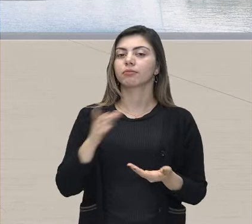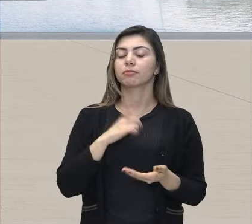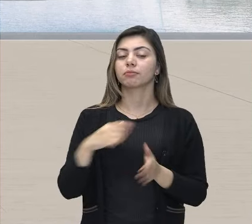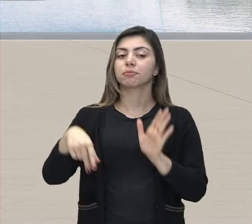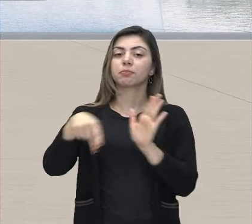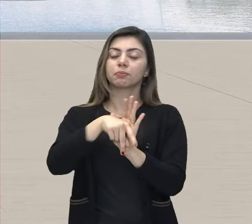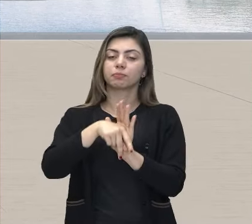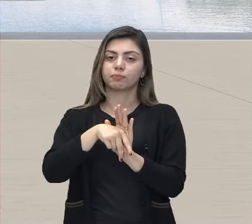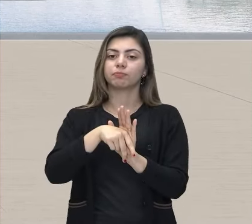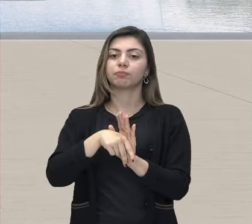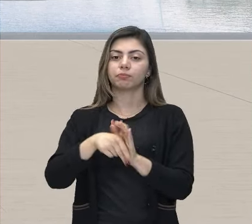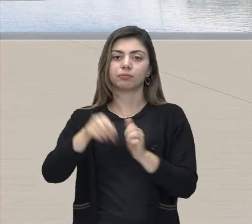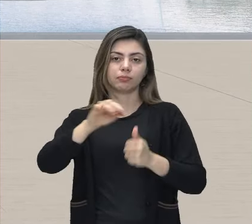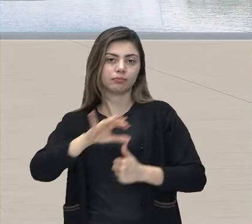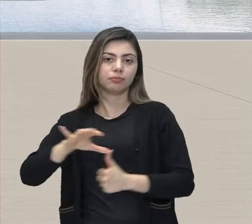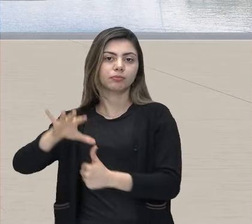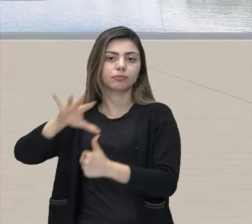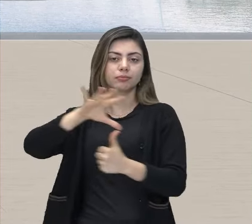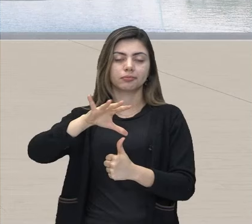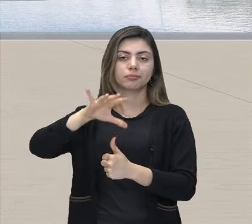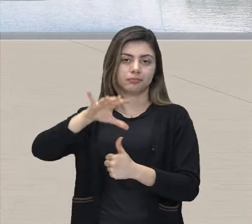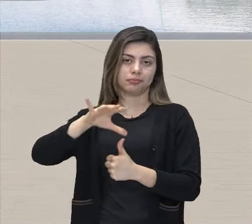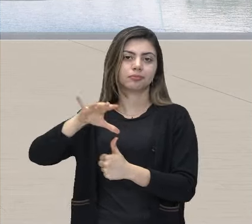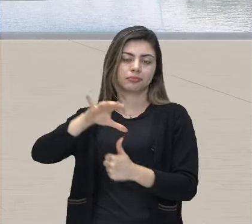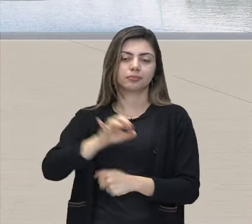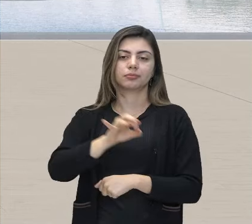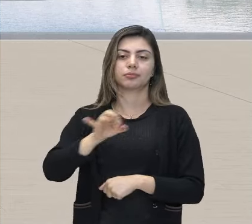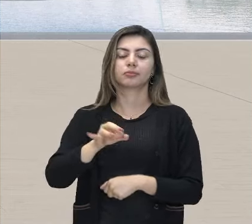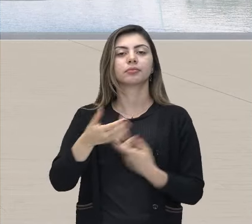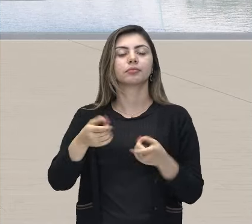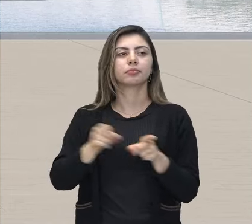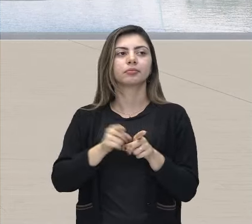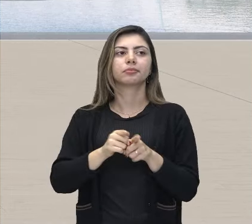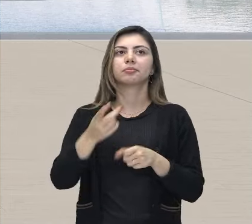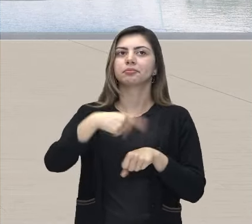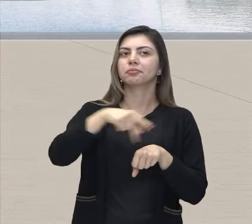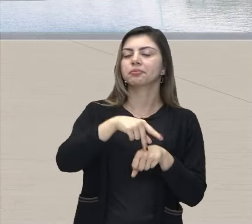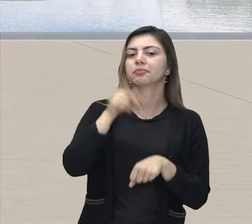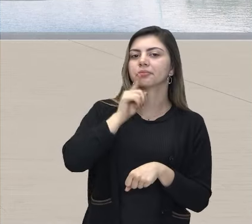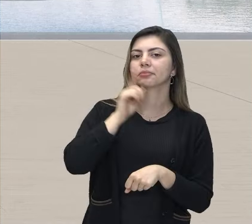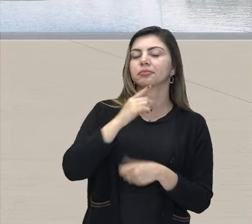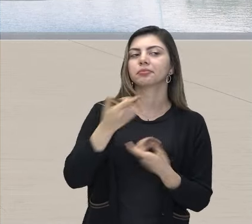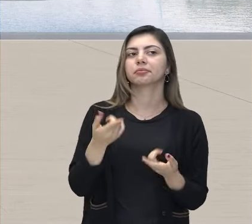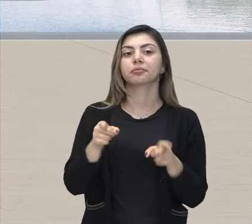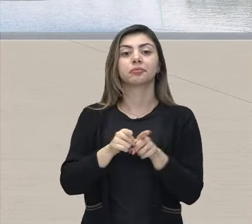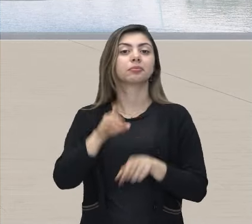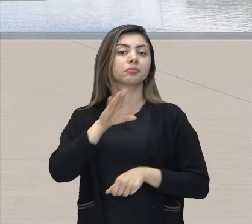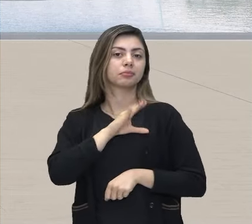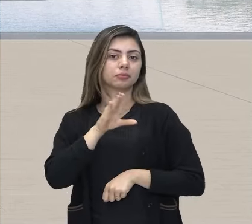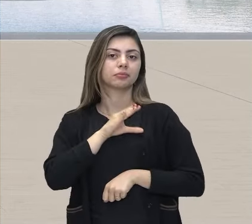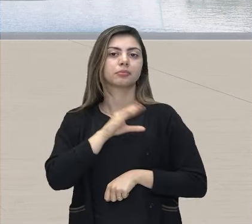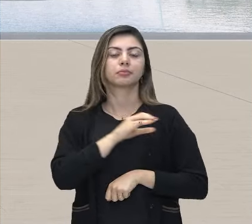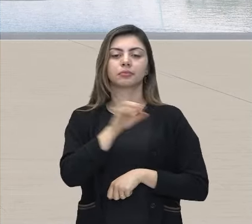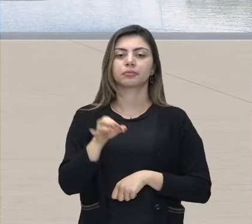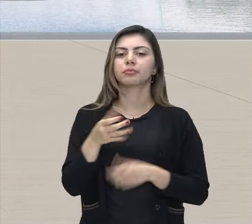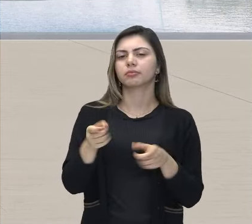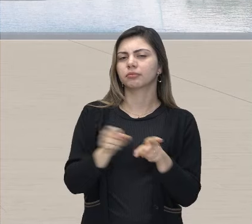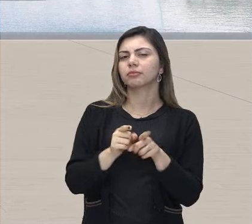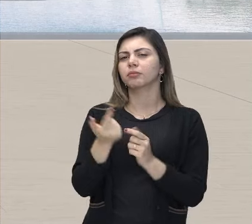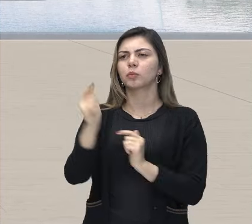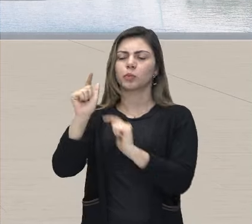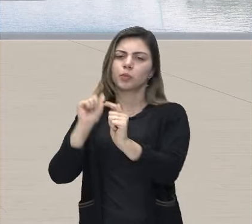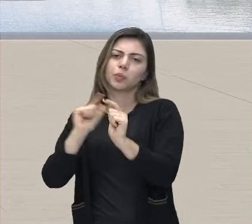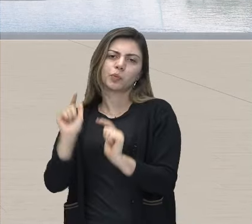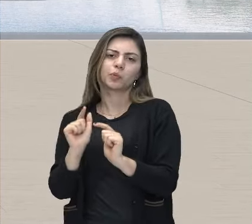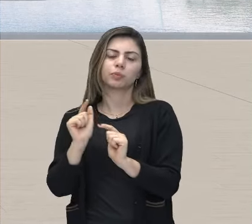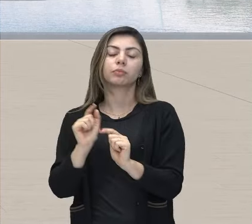que pega a América do Norte, junto com os Estados Unidos e o Canadá.